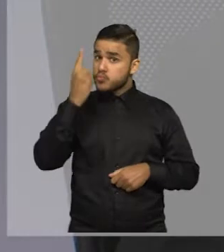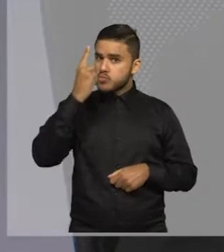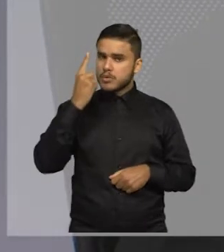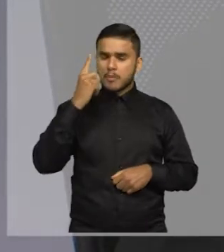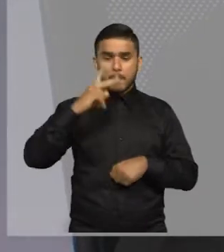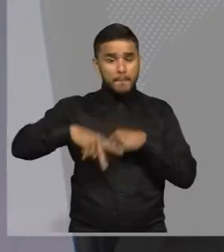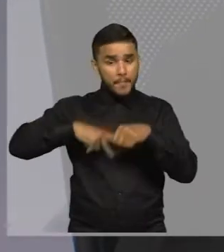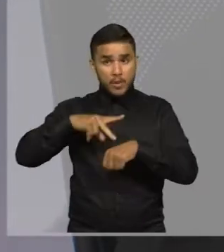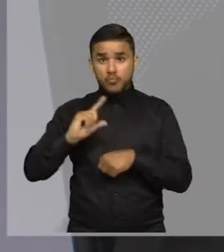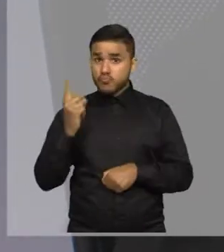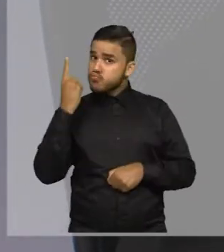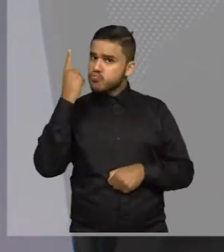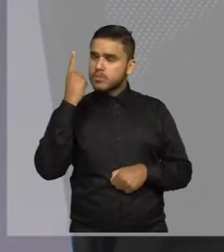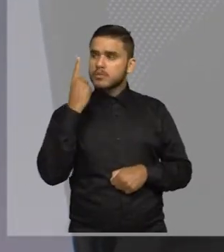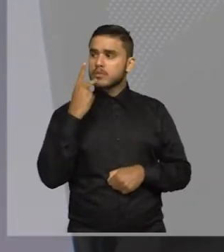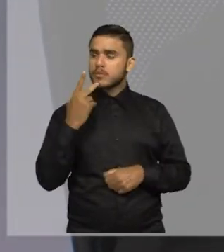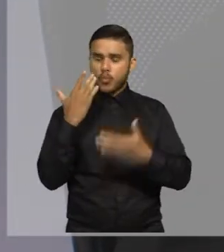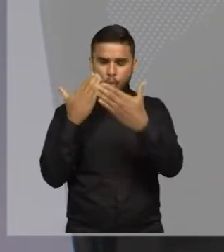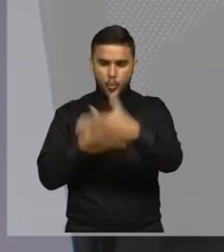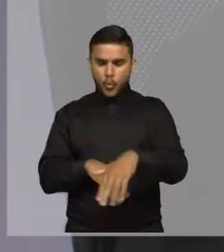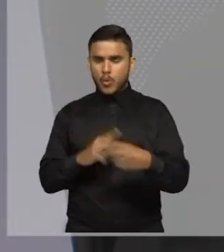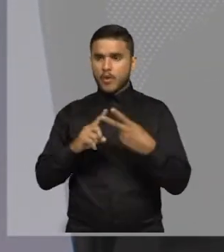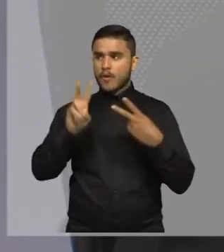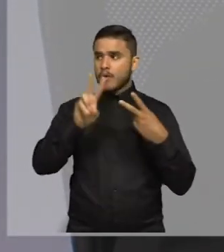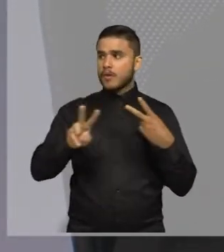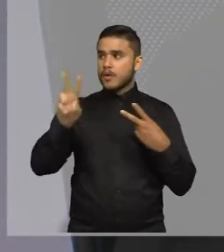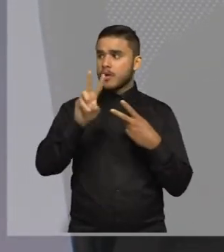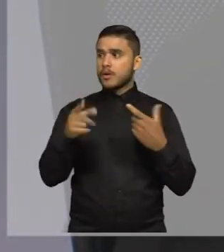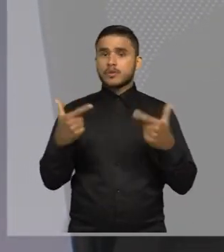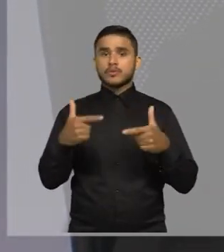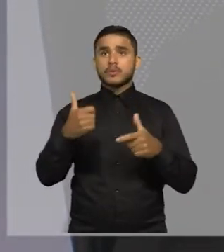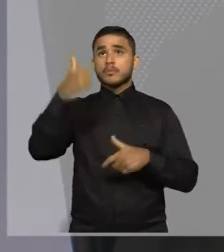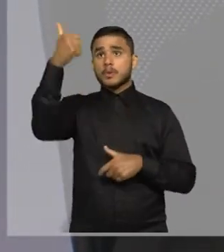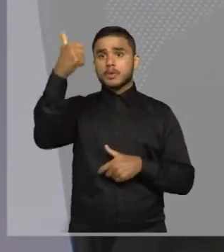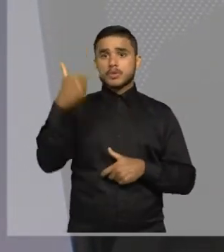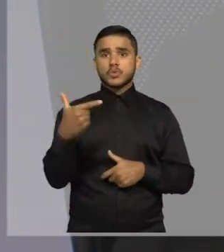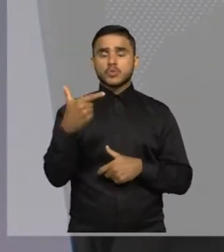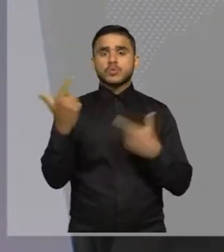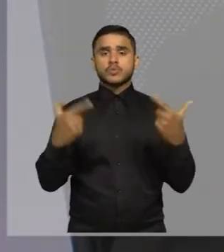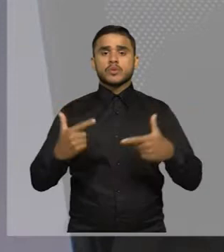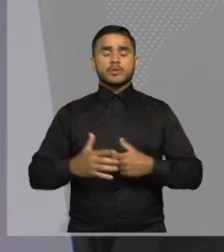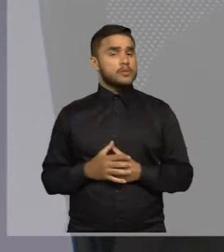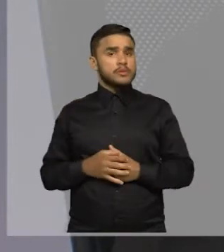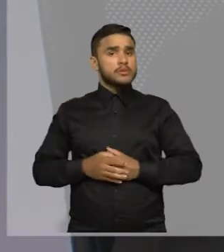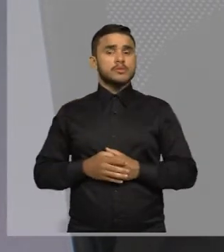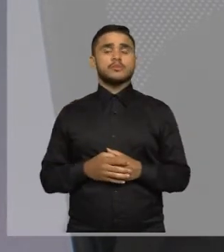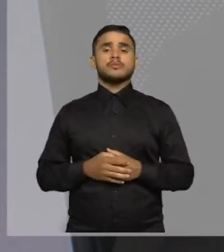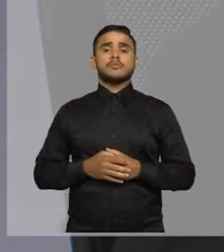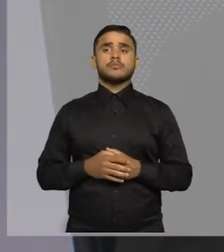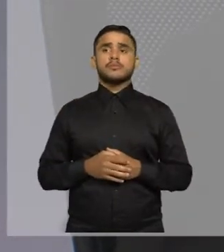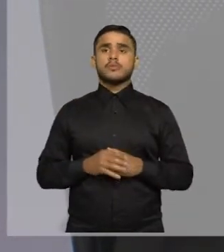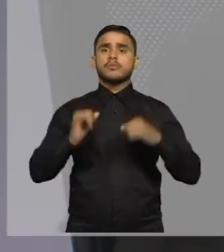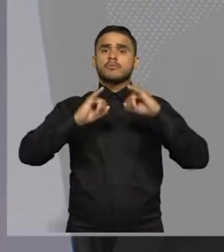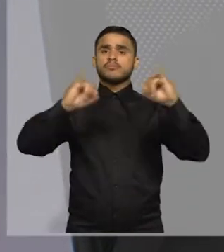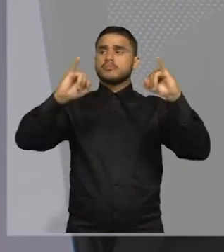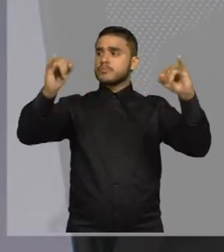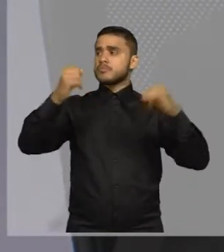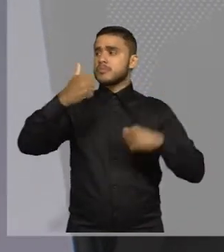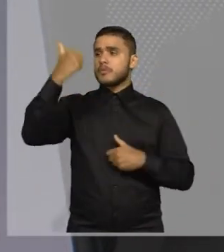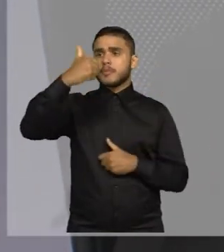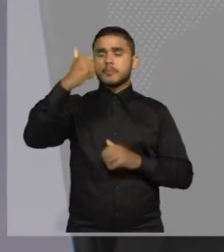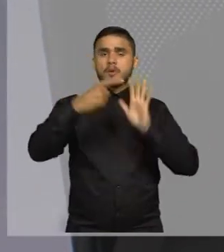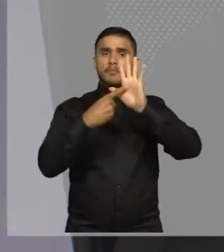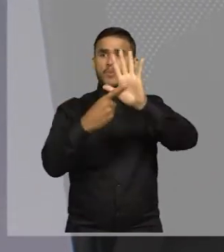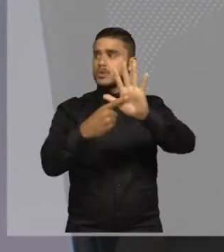que nos concursos, vestibular, então não tem segundo lugar. Pode olhar a propaganda dos colégios, é sempre